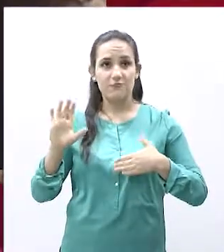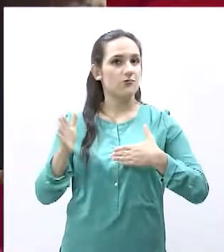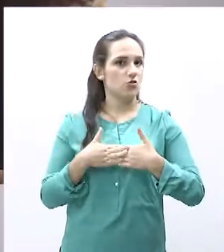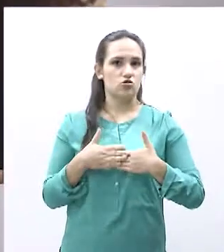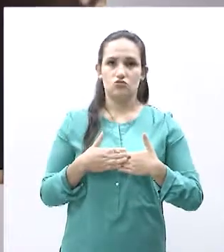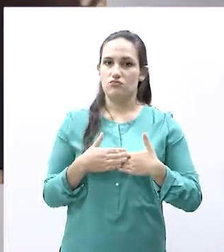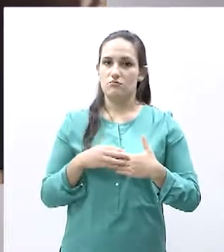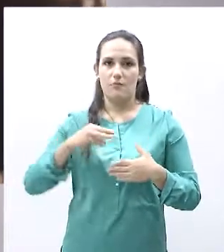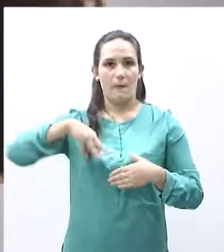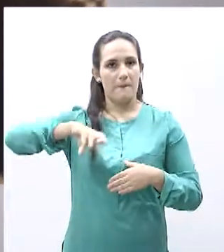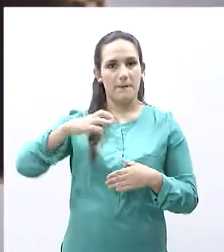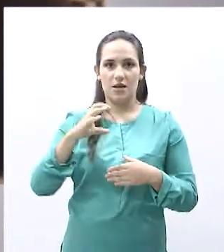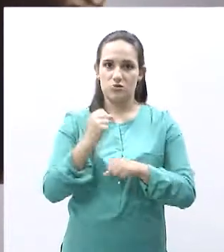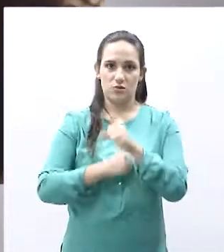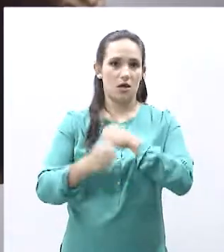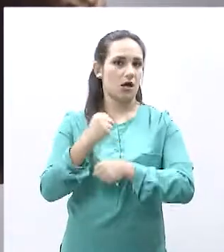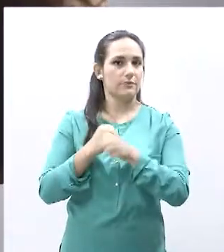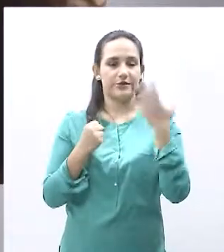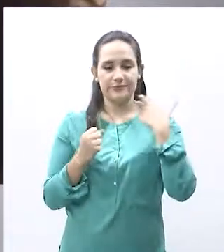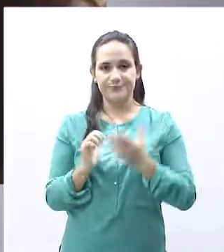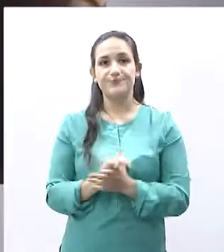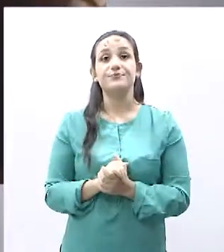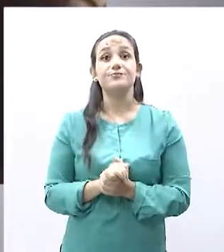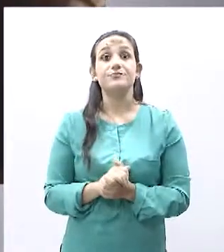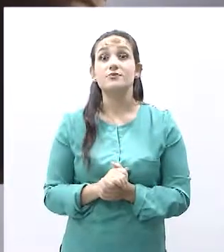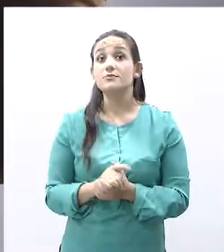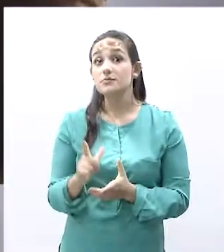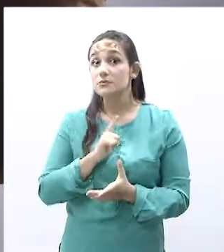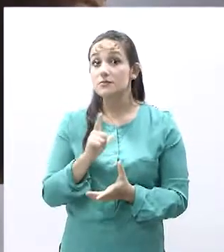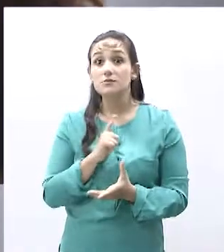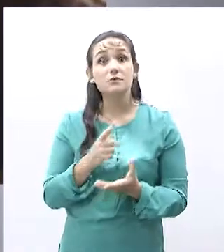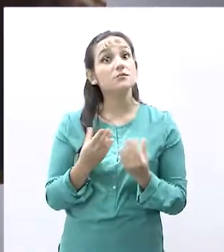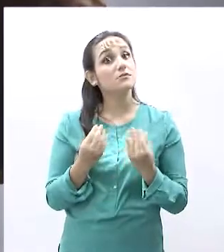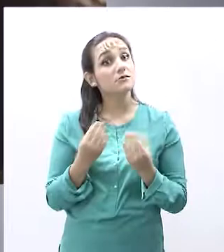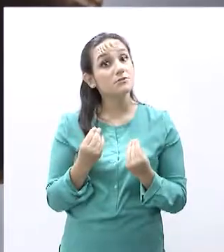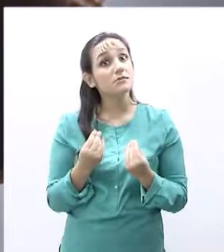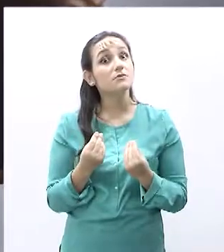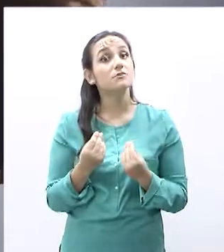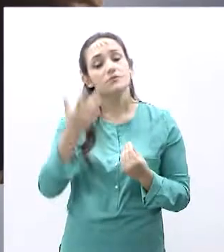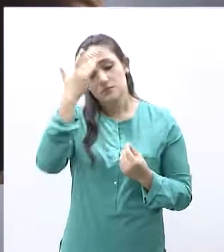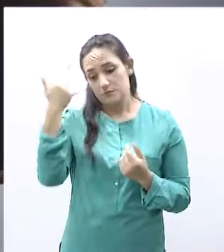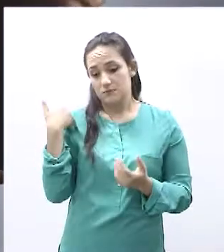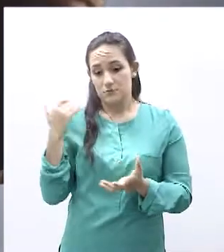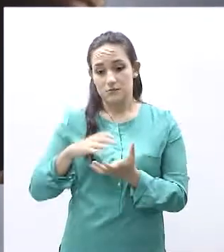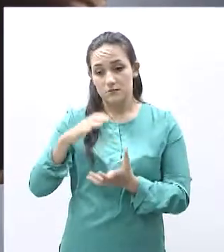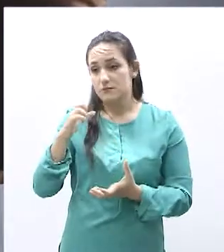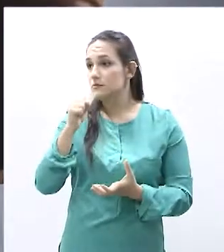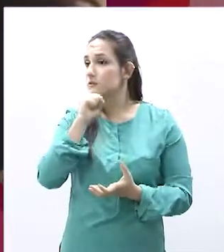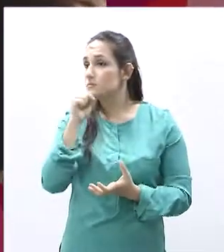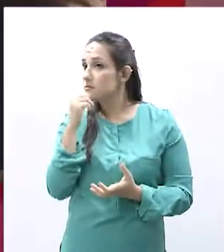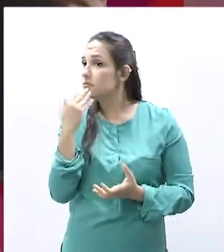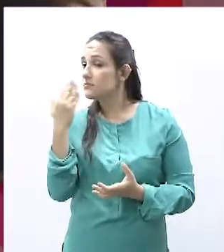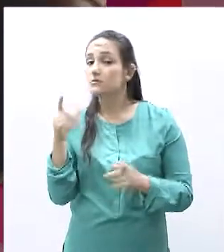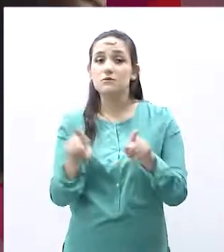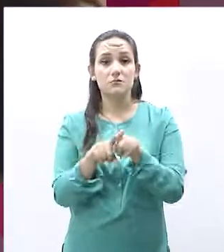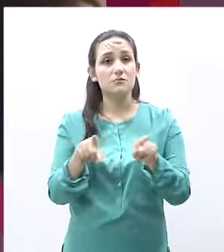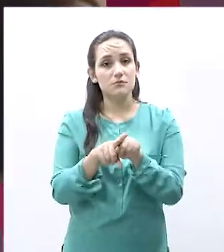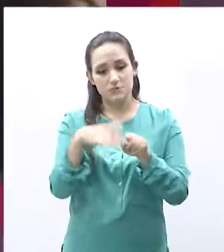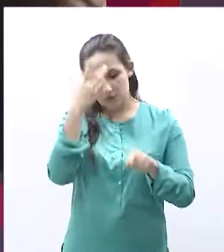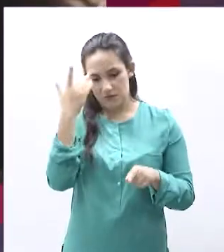presencial, a gente teve uma demanda muito grande de benefícios por incapacidade que